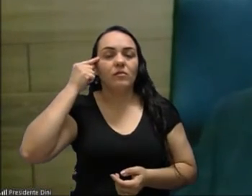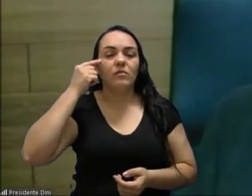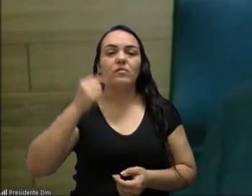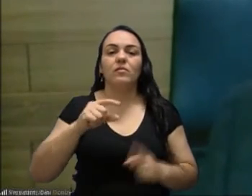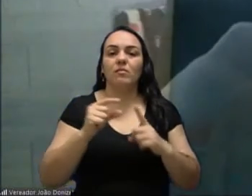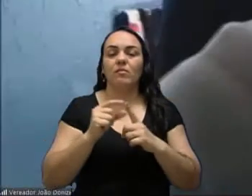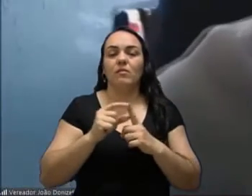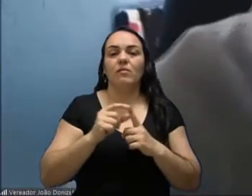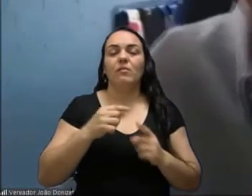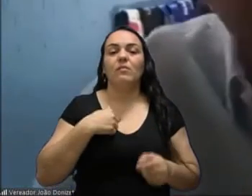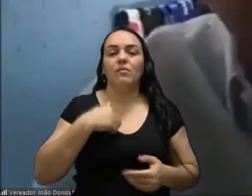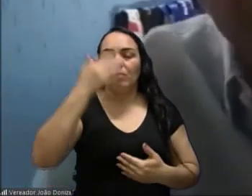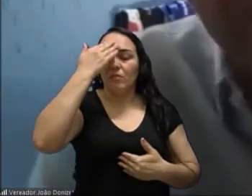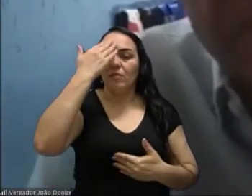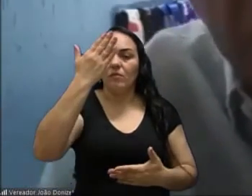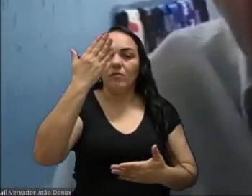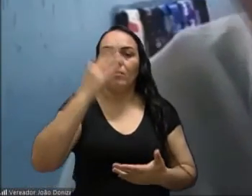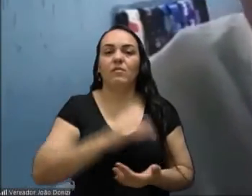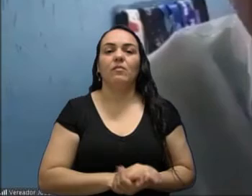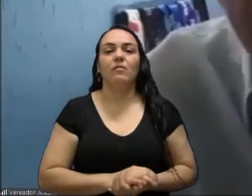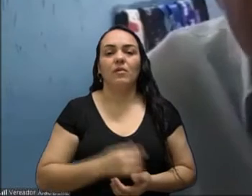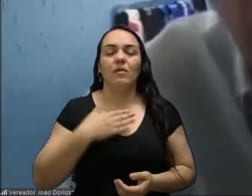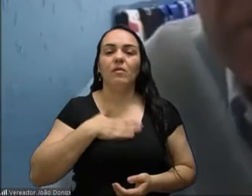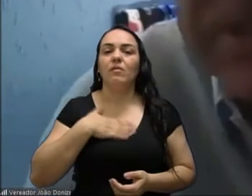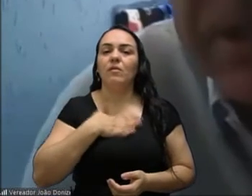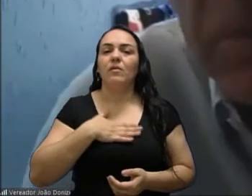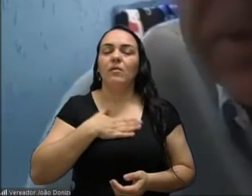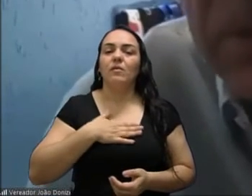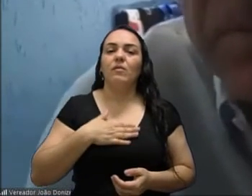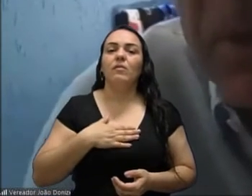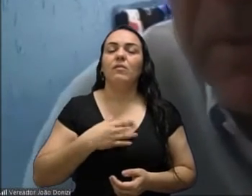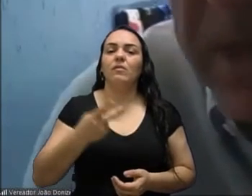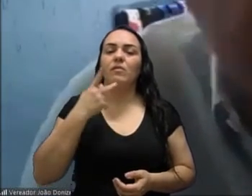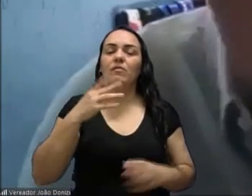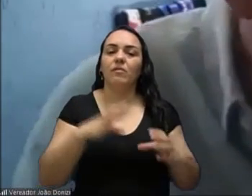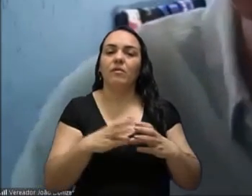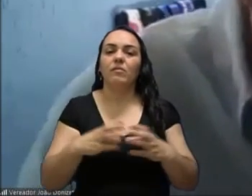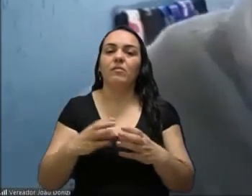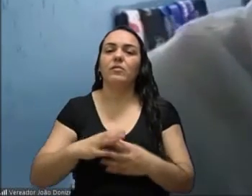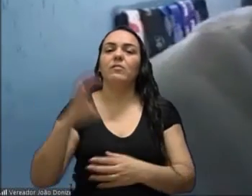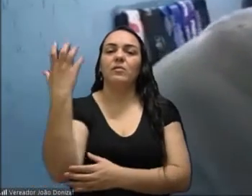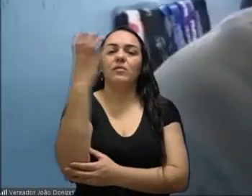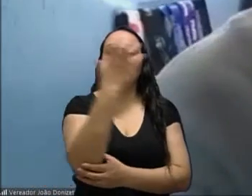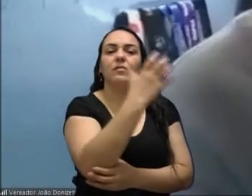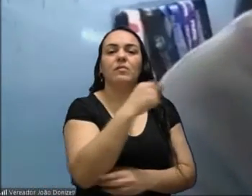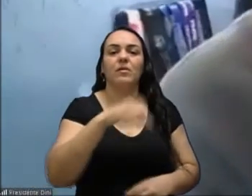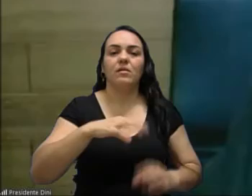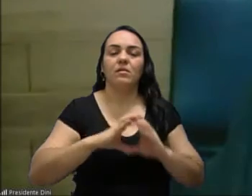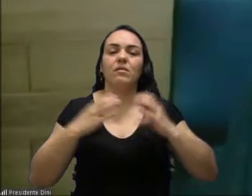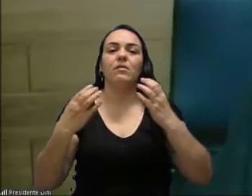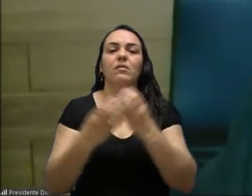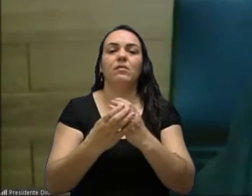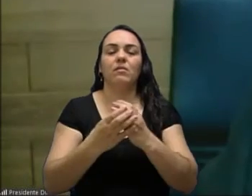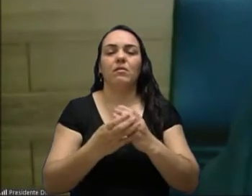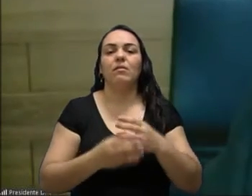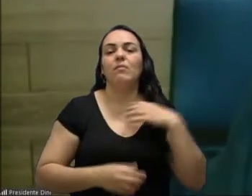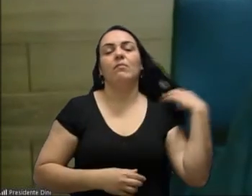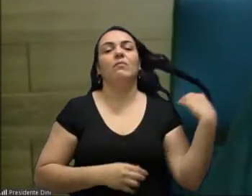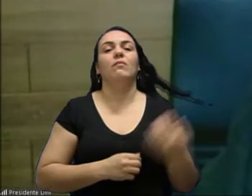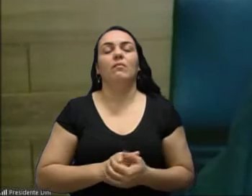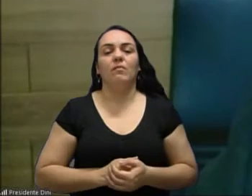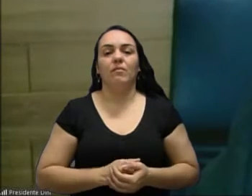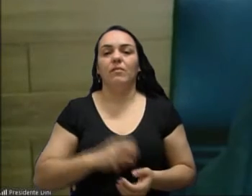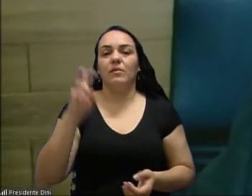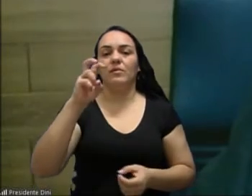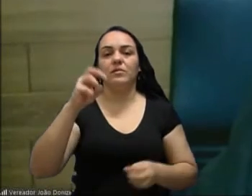a palavra isso obrigado senhor presidente eu gostaria de falar com o presidente da comissão de meio ambiente da câmara se for possível eu tenho a palavra por